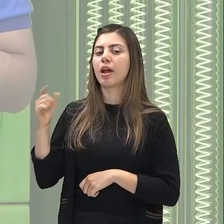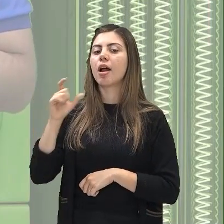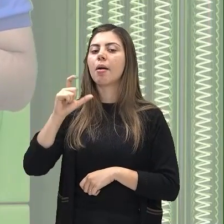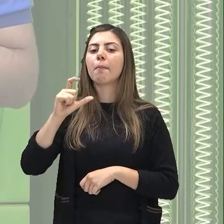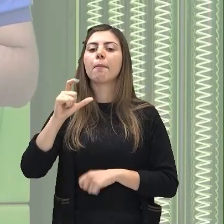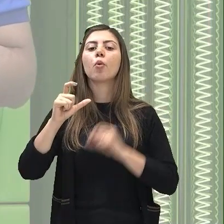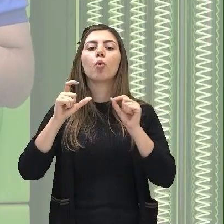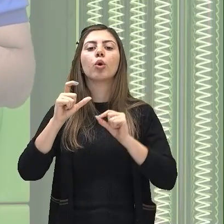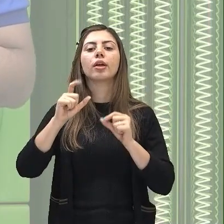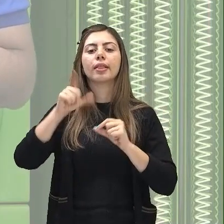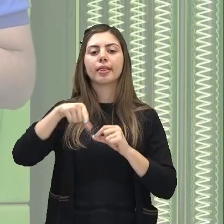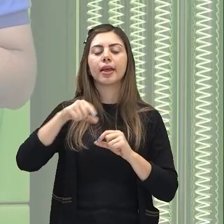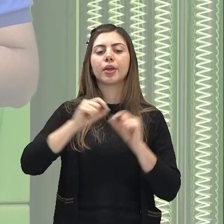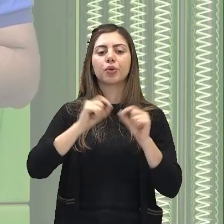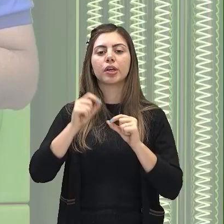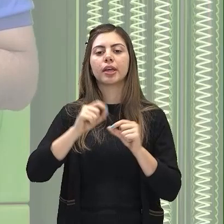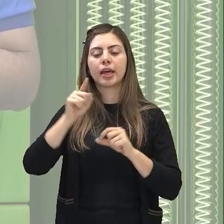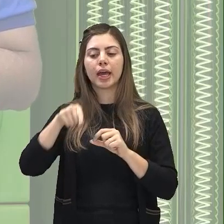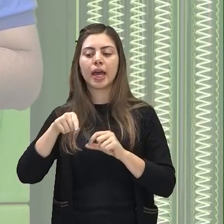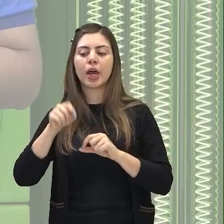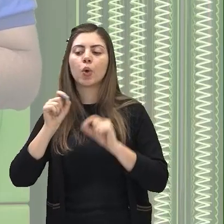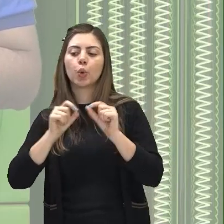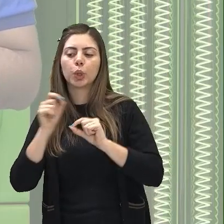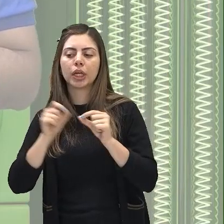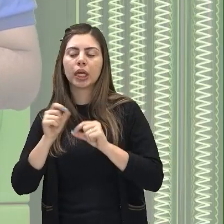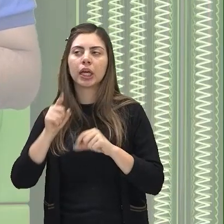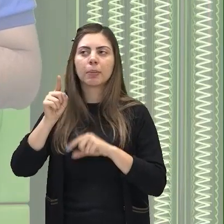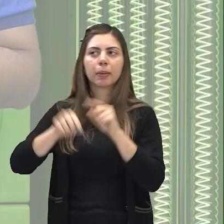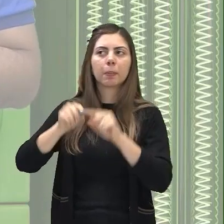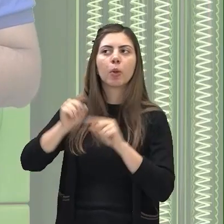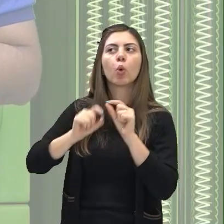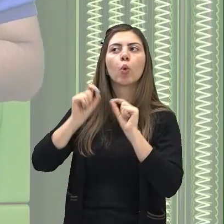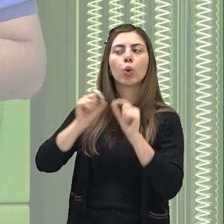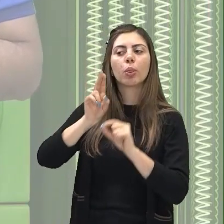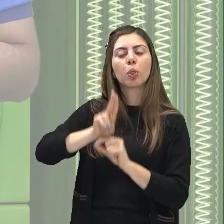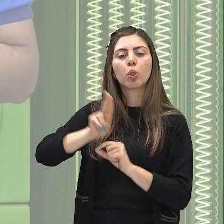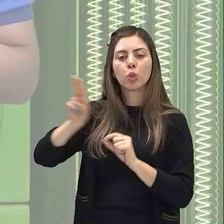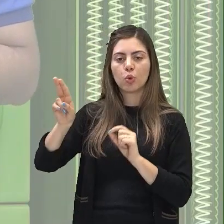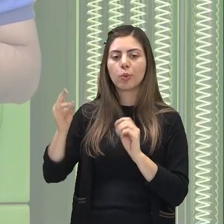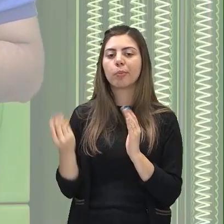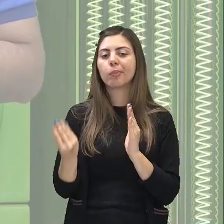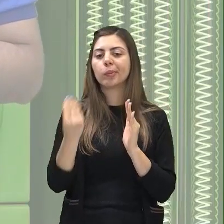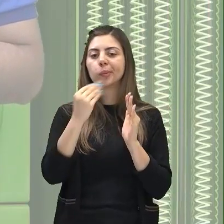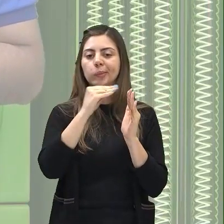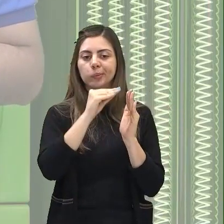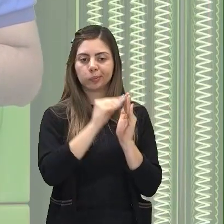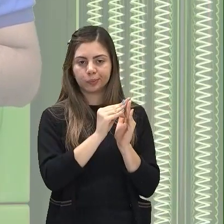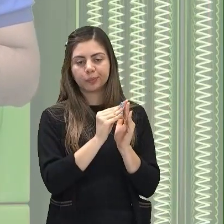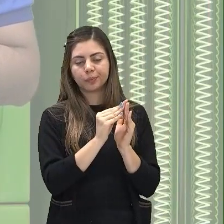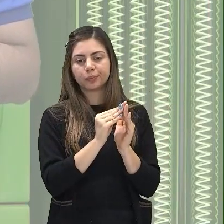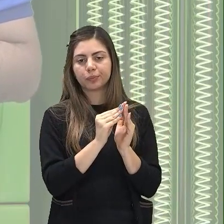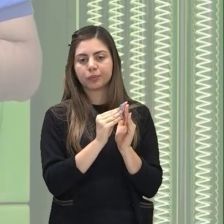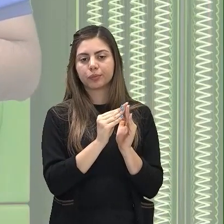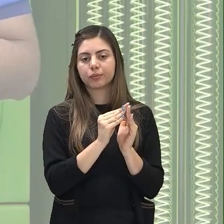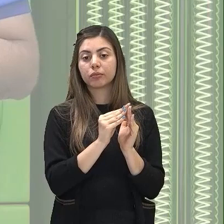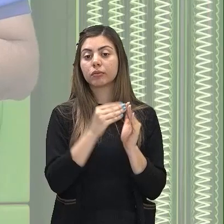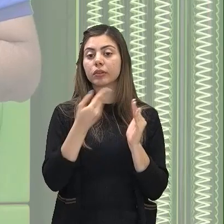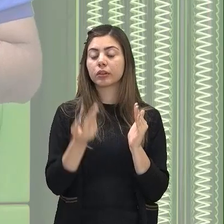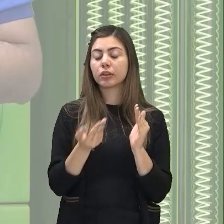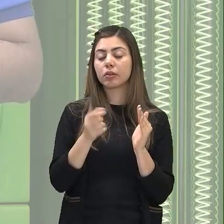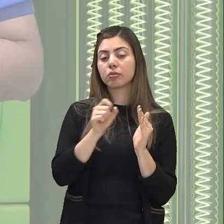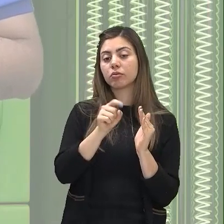do equipamento. Aqui vem dizendo se é um refrigerador, uma televisão, por exemplo, um freezer, né? e aqui vem dizendo se é para você